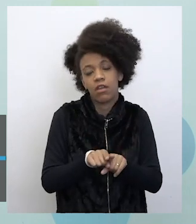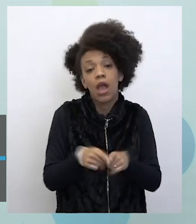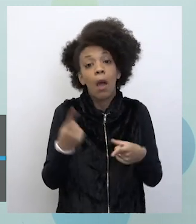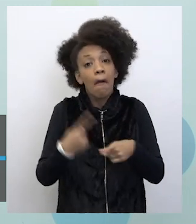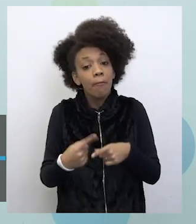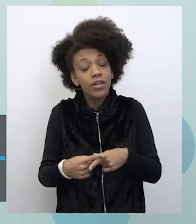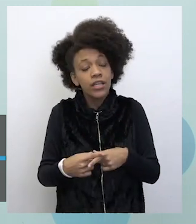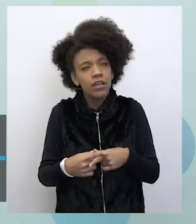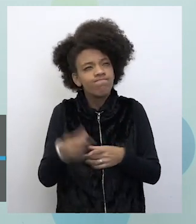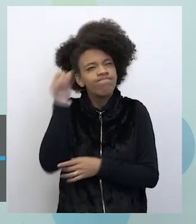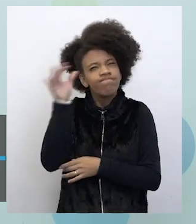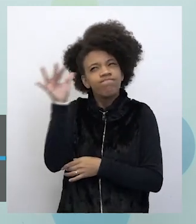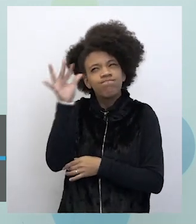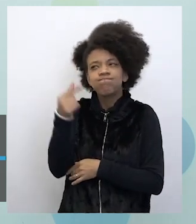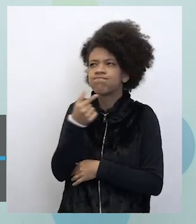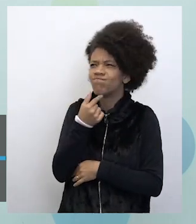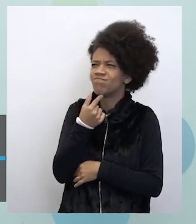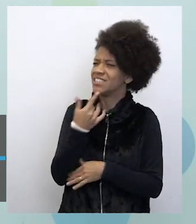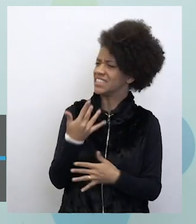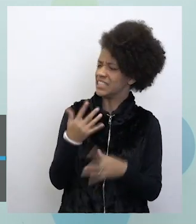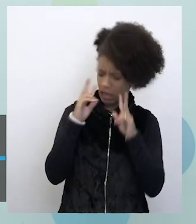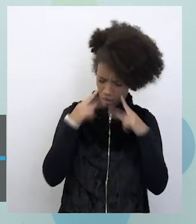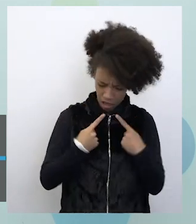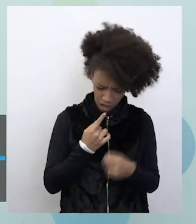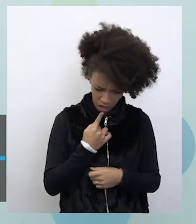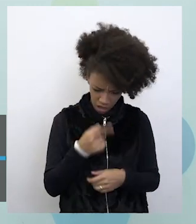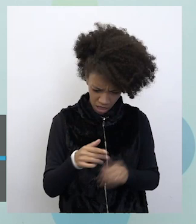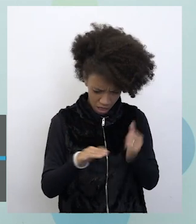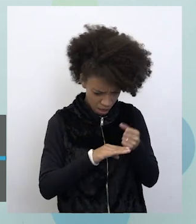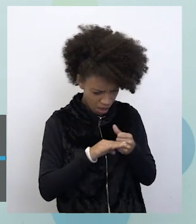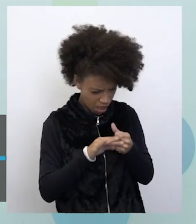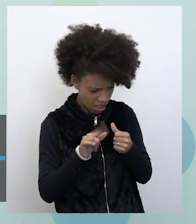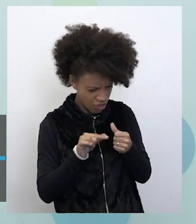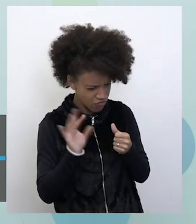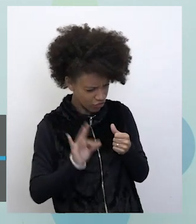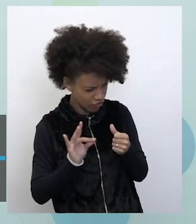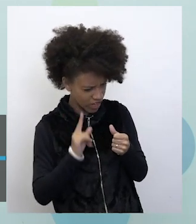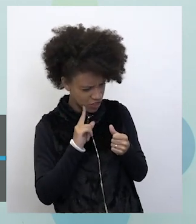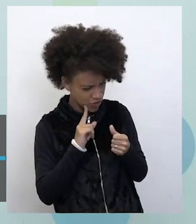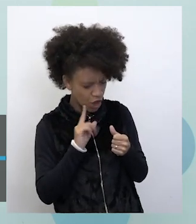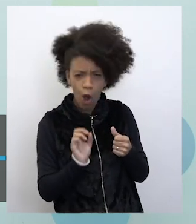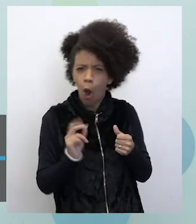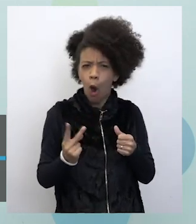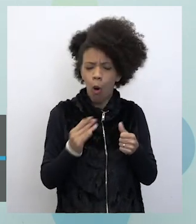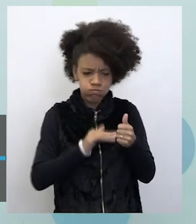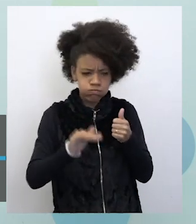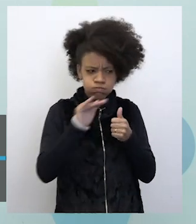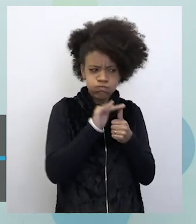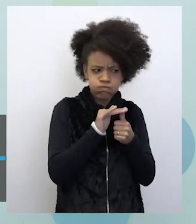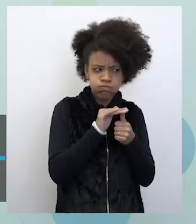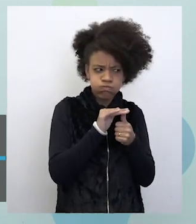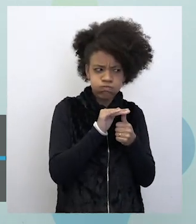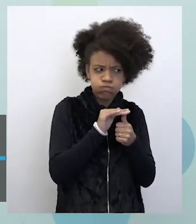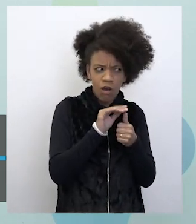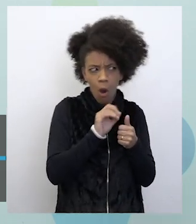faz nos refletir sobre, será que eu estou mesmo nesse degrau que eu coloquei? Ou será que eu já estou no degrau da frente? Ou